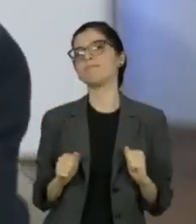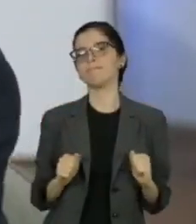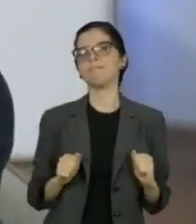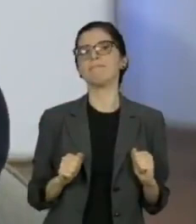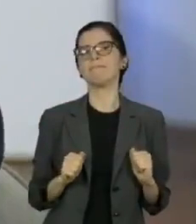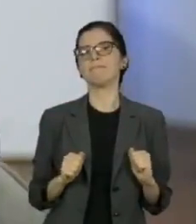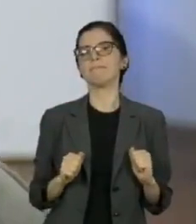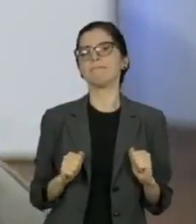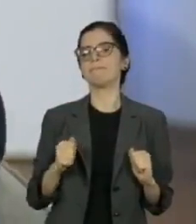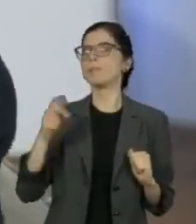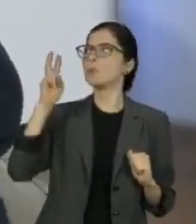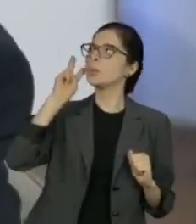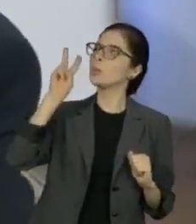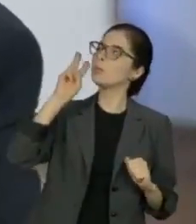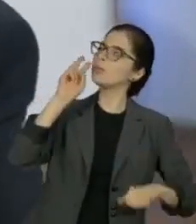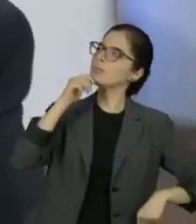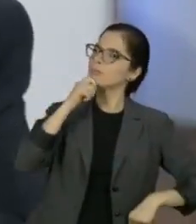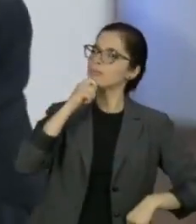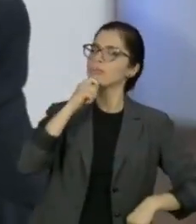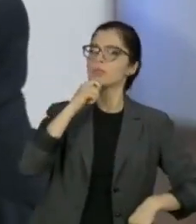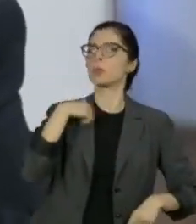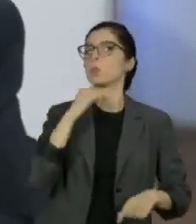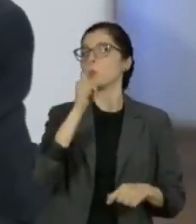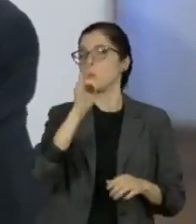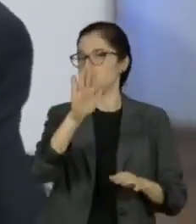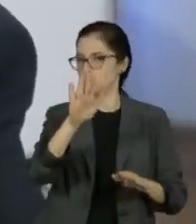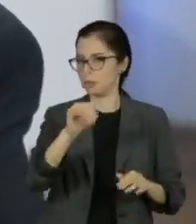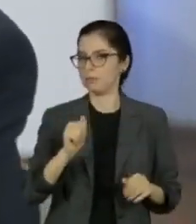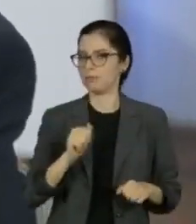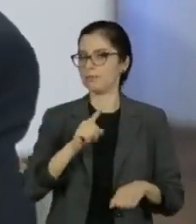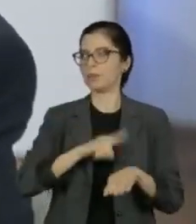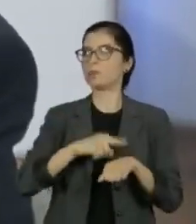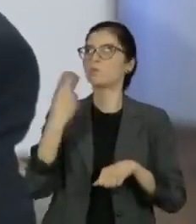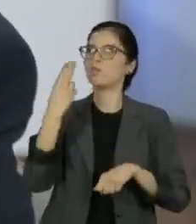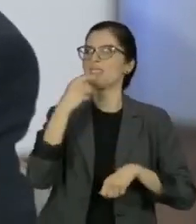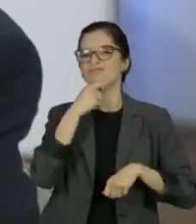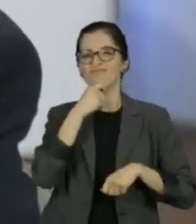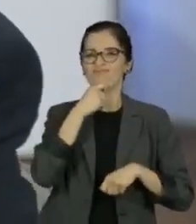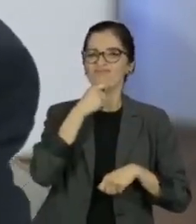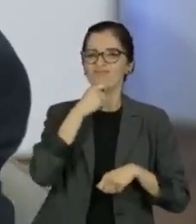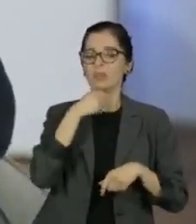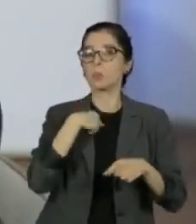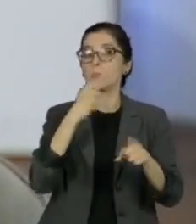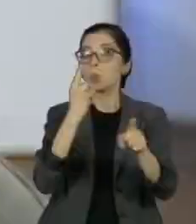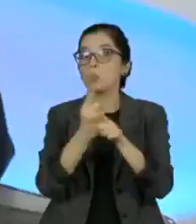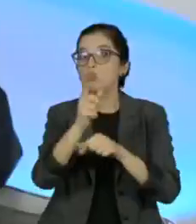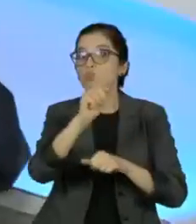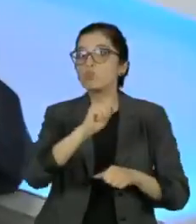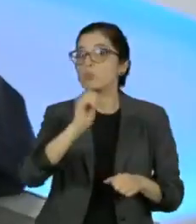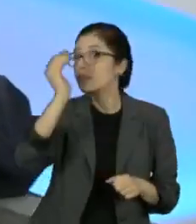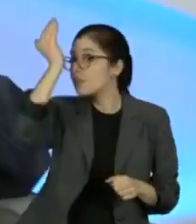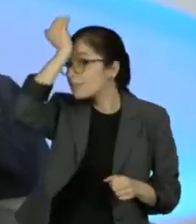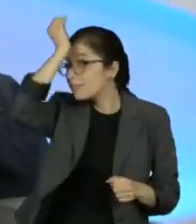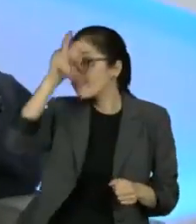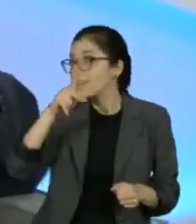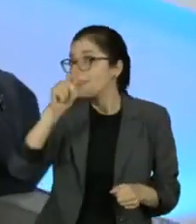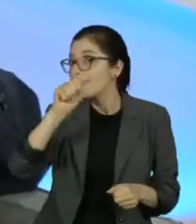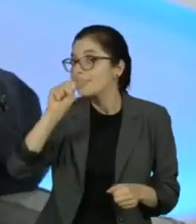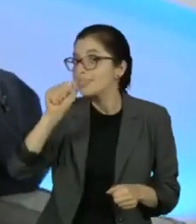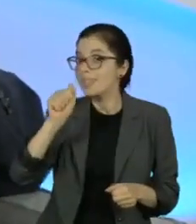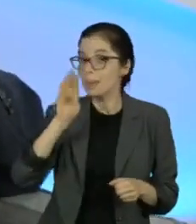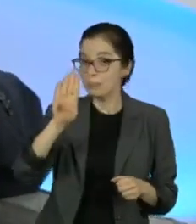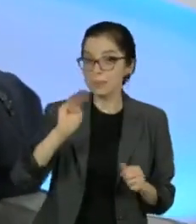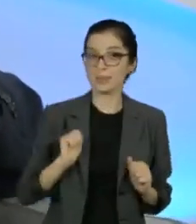é muito boa mas se tivesse tempo para contar eu conversei com que me encontro com caçada e tratei desse assunto numa